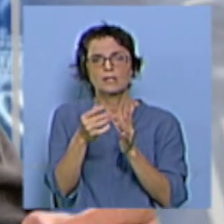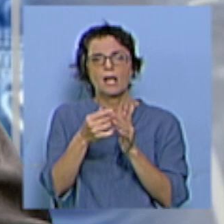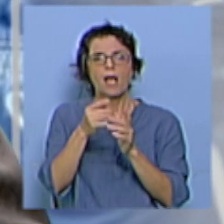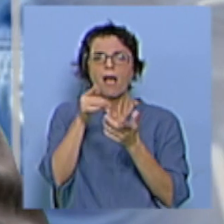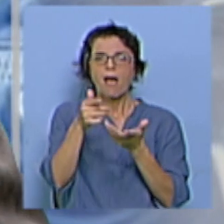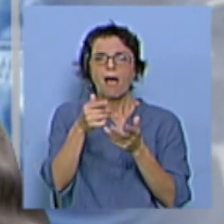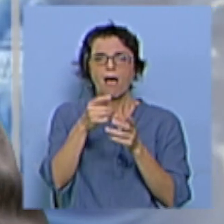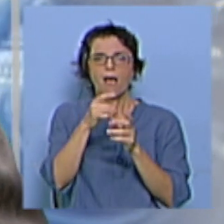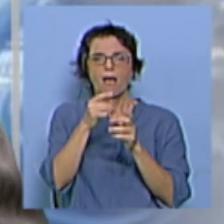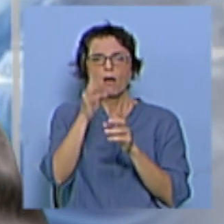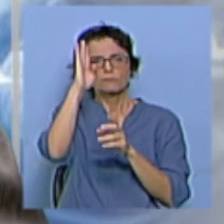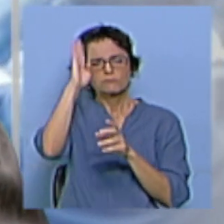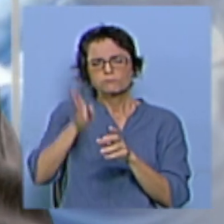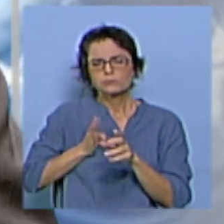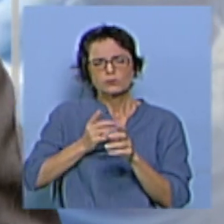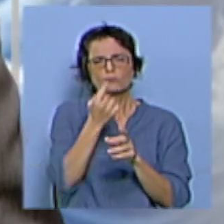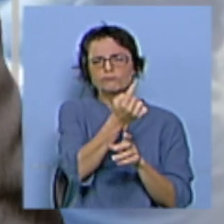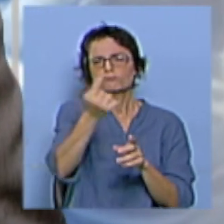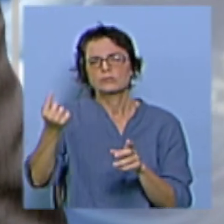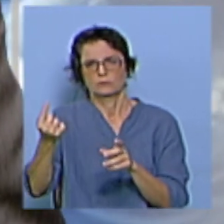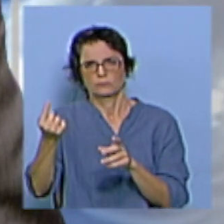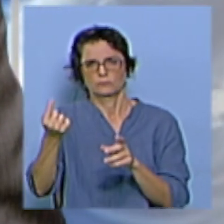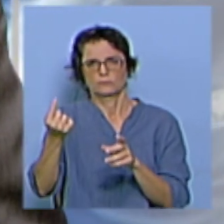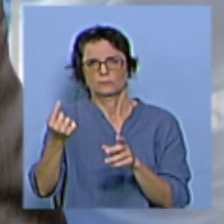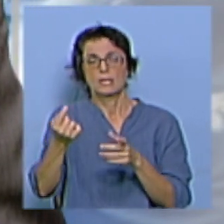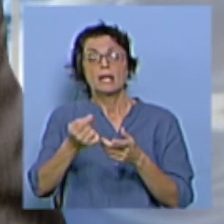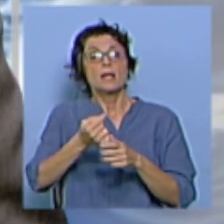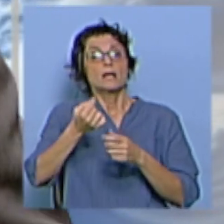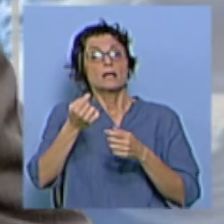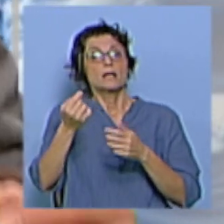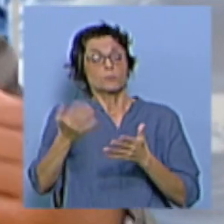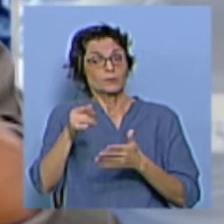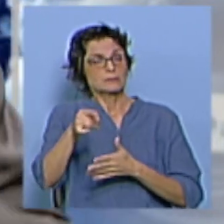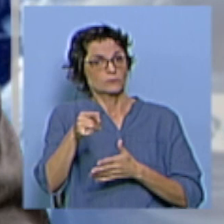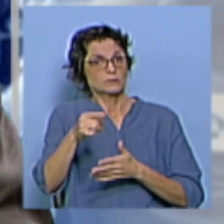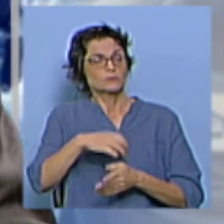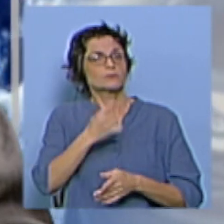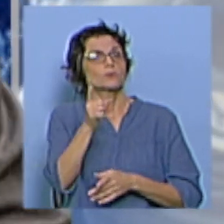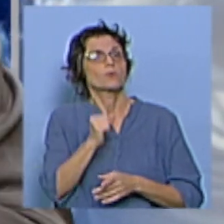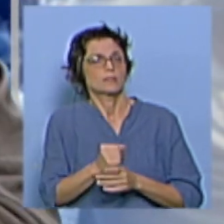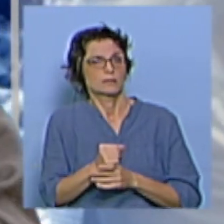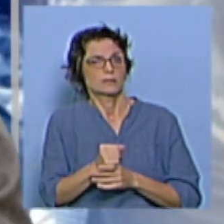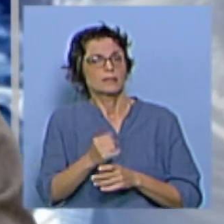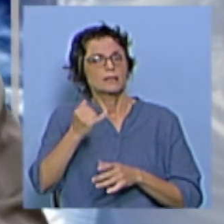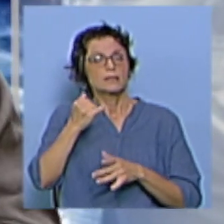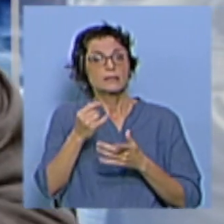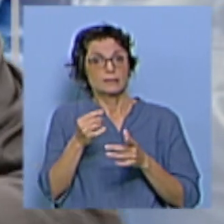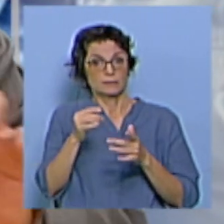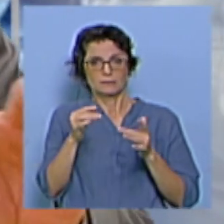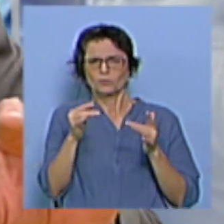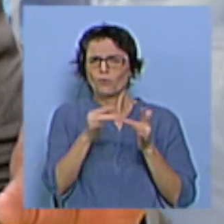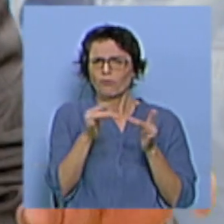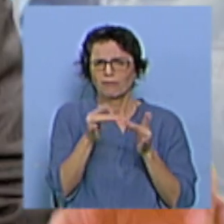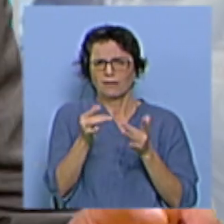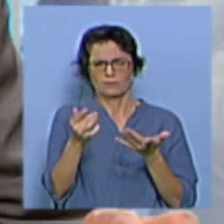qualquer instante houve a possibilidade de contactar um sacerdote, um capelão, seja para os próprios, seja para a família, seja